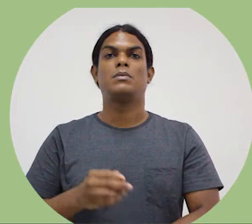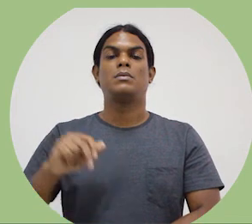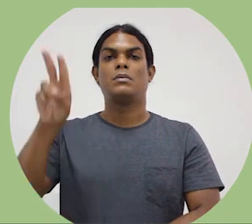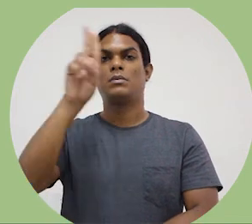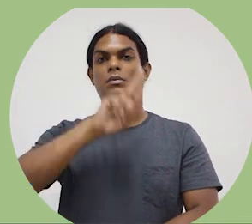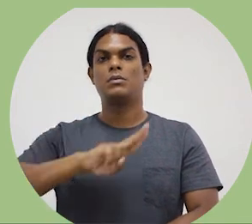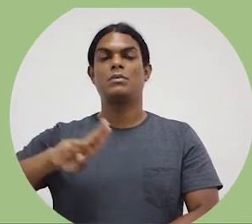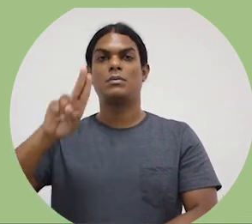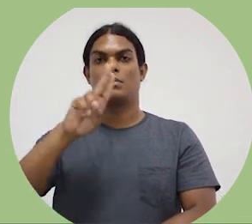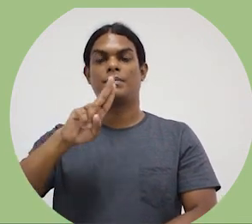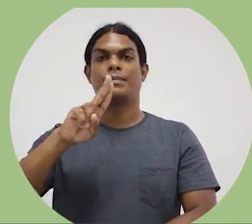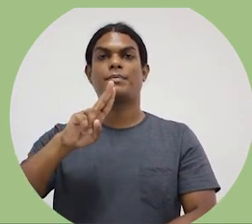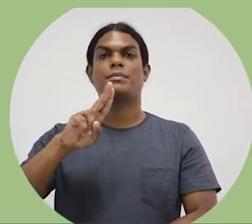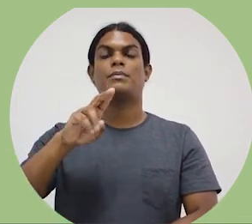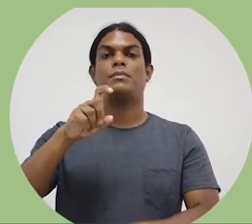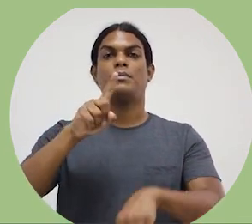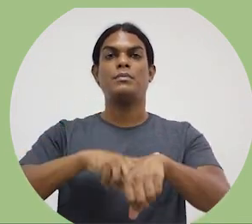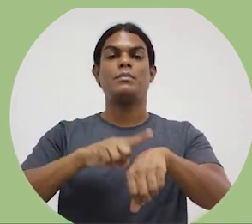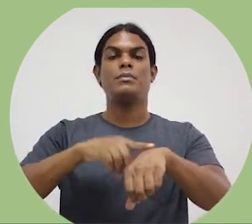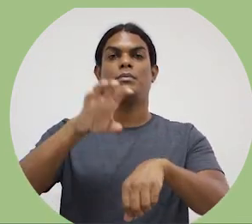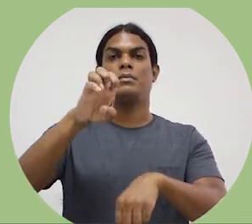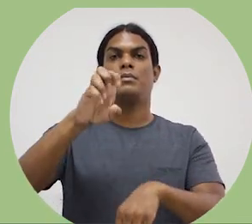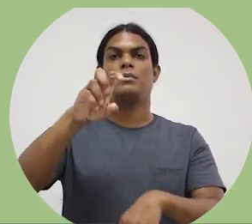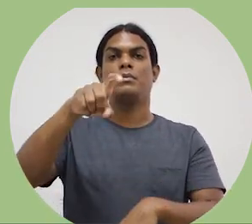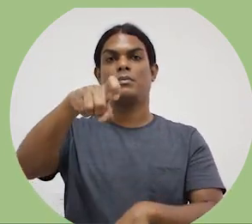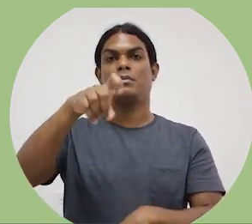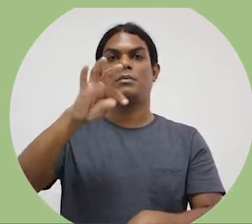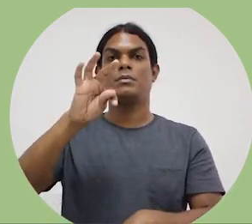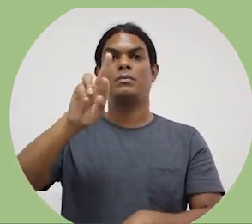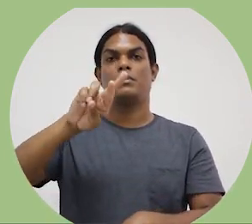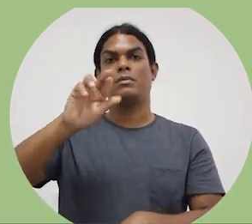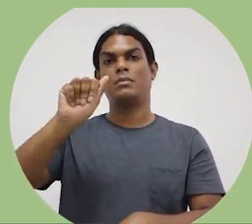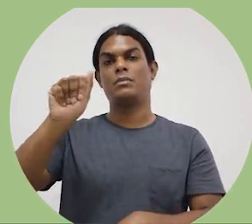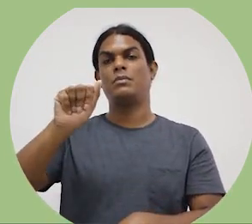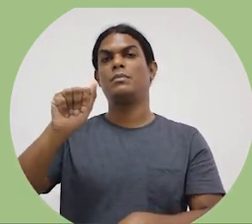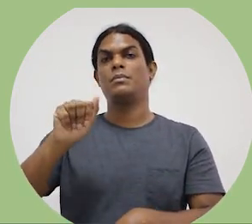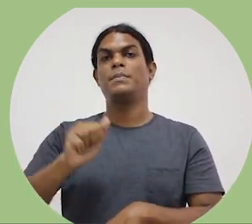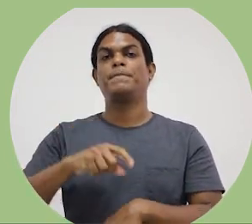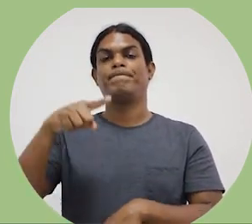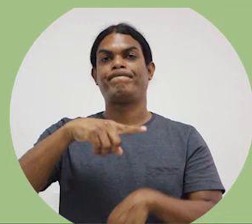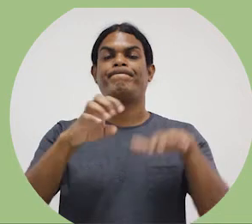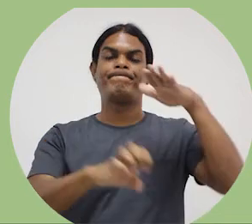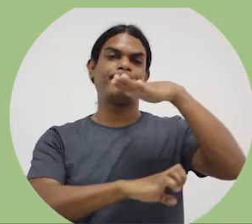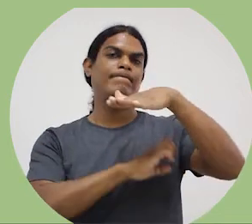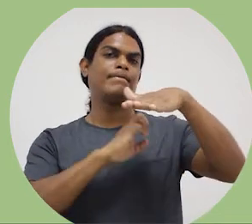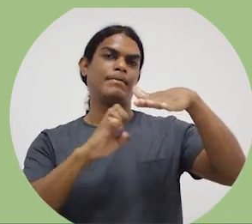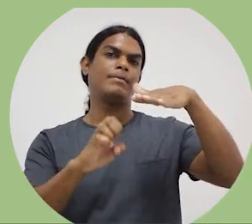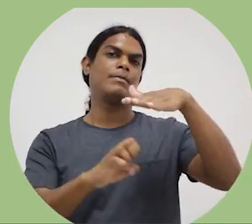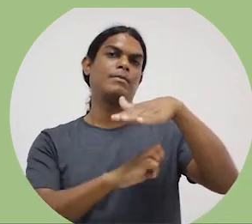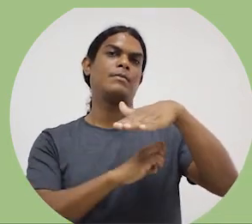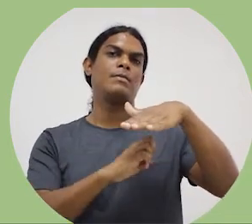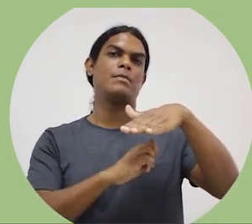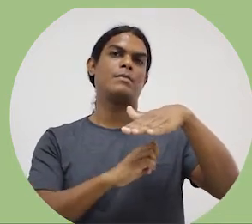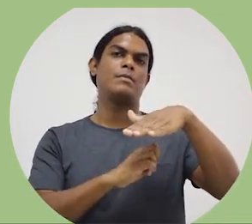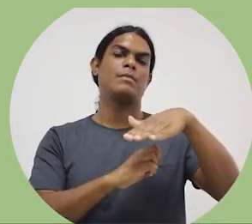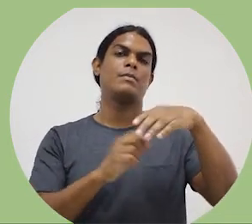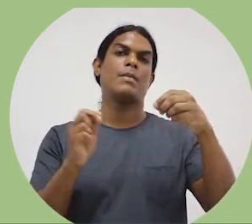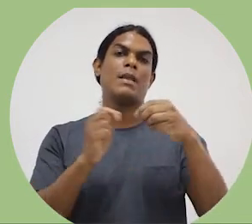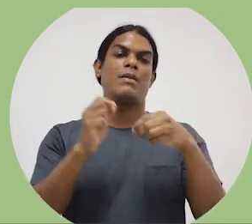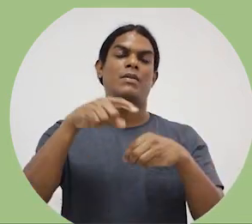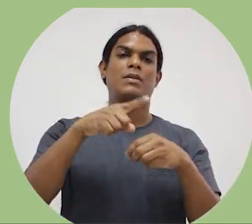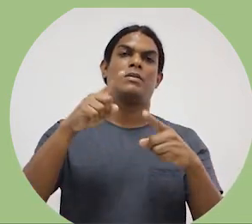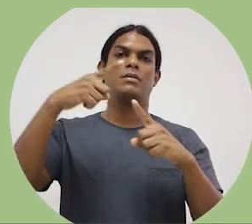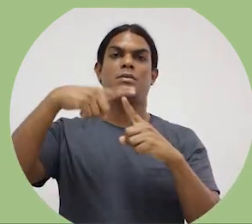eles colocavam hora extra. Então, essa empresa que faz essa ação de colocar hora extra dos funcionários para garantir